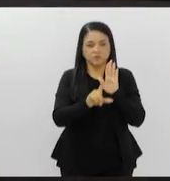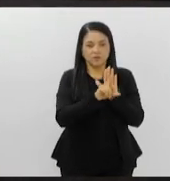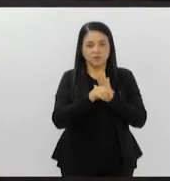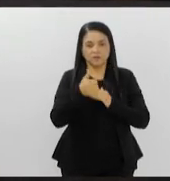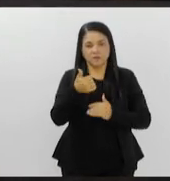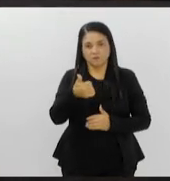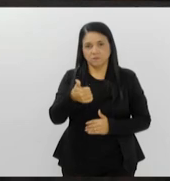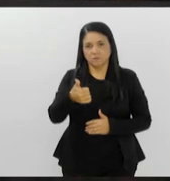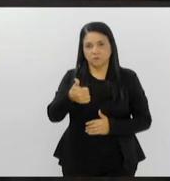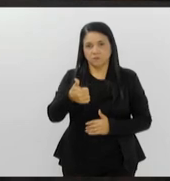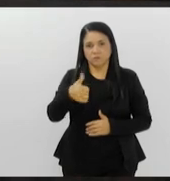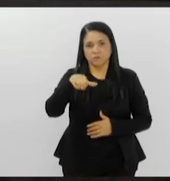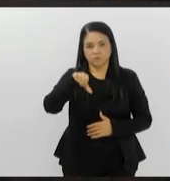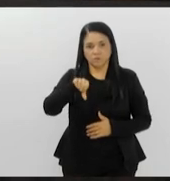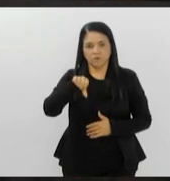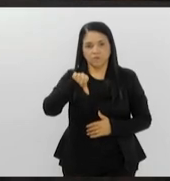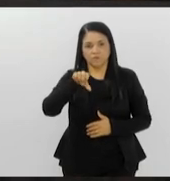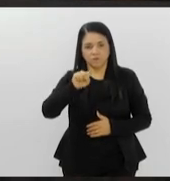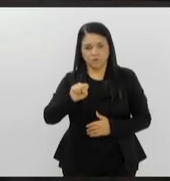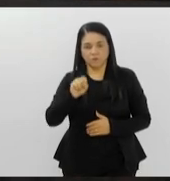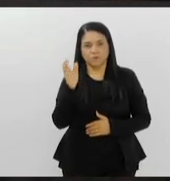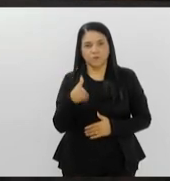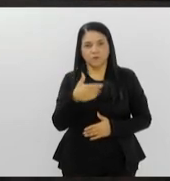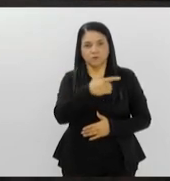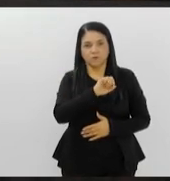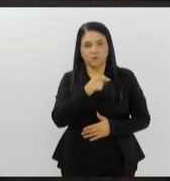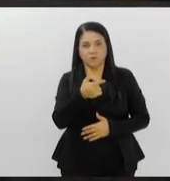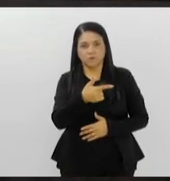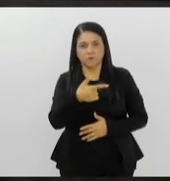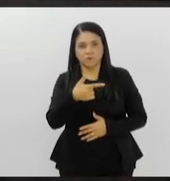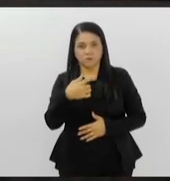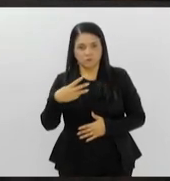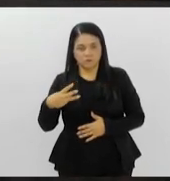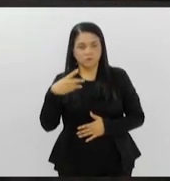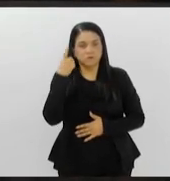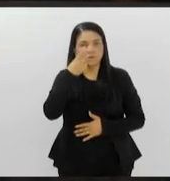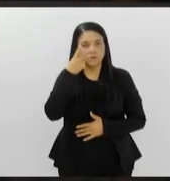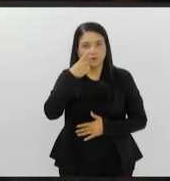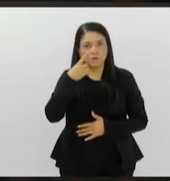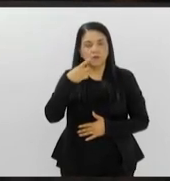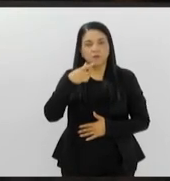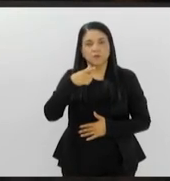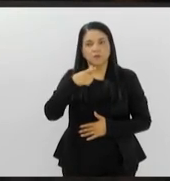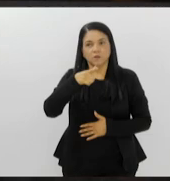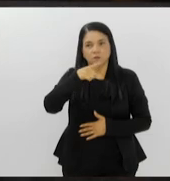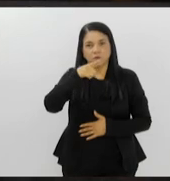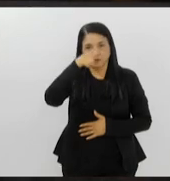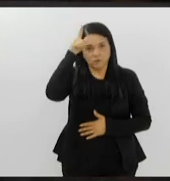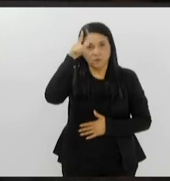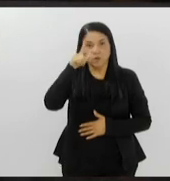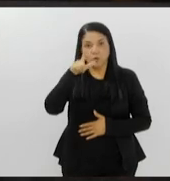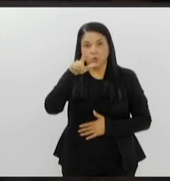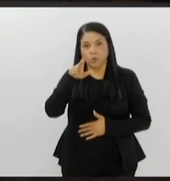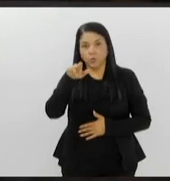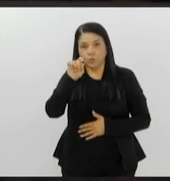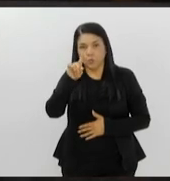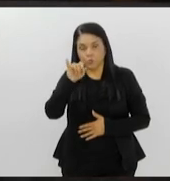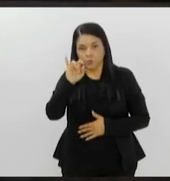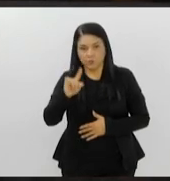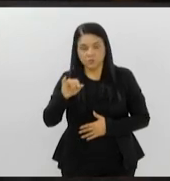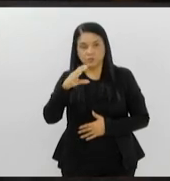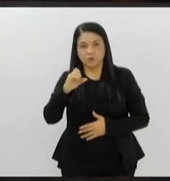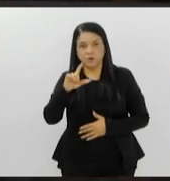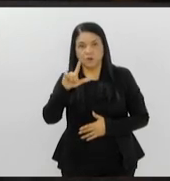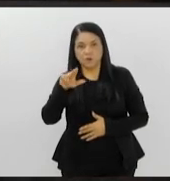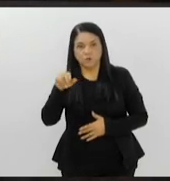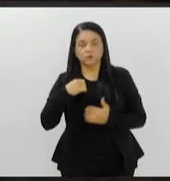lei número 198-23, de autoria do deputado Luiz Cláudio Ribeiro, que declara como patrimônio